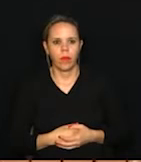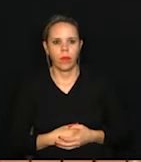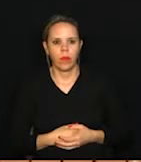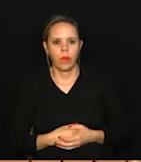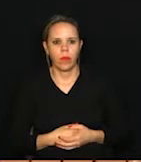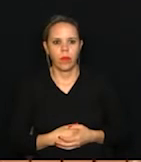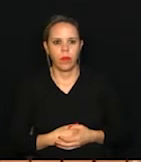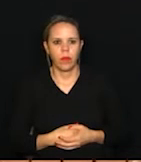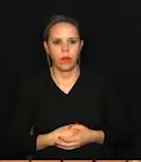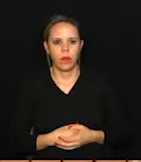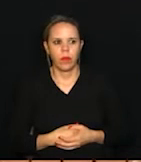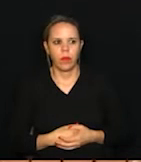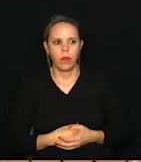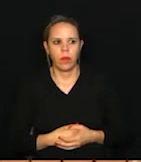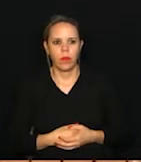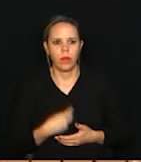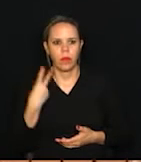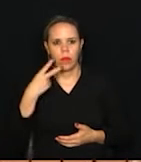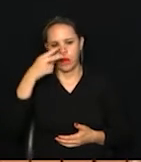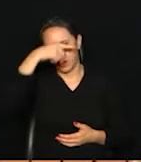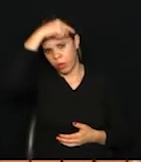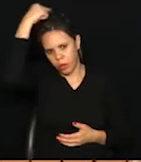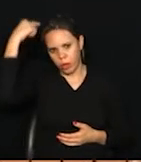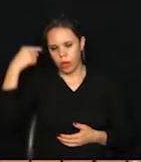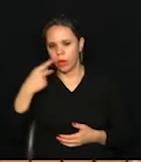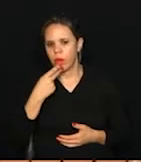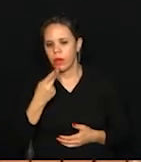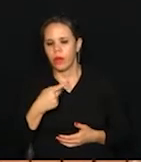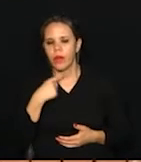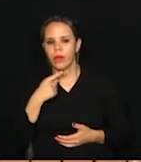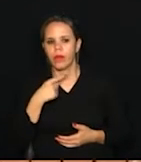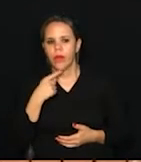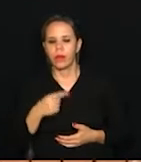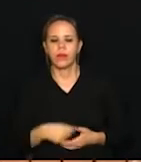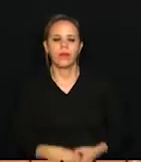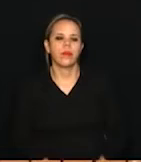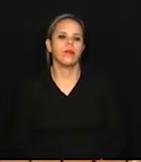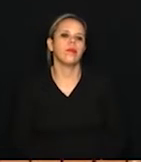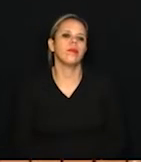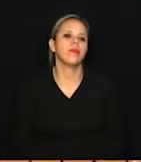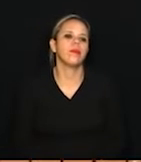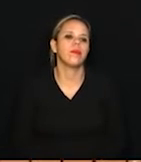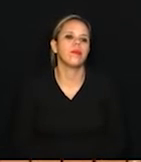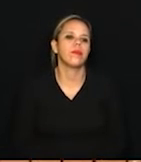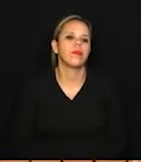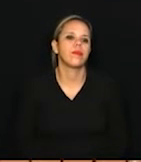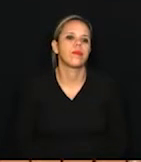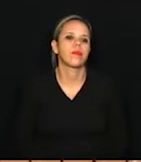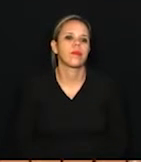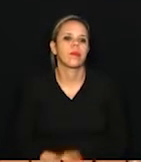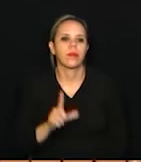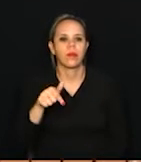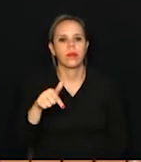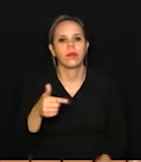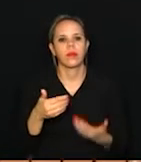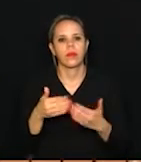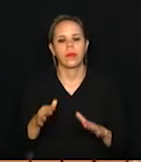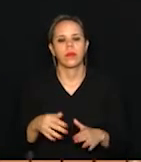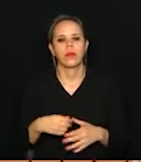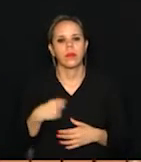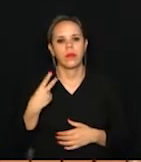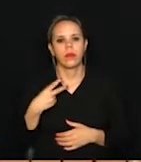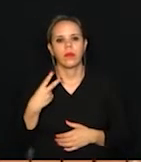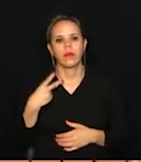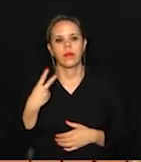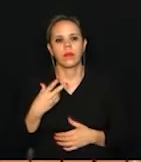vereador Paulo Gaspar, para que faça as seus questionamentos ou as suas considerações e depois abro a palavra também para os